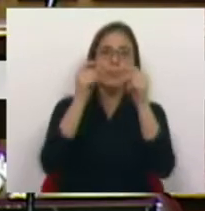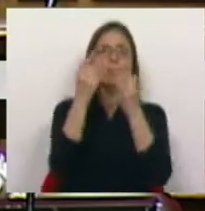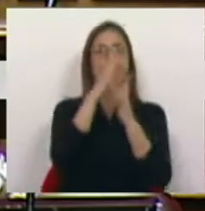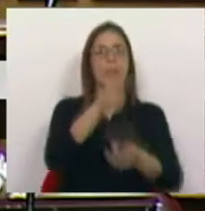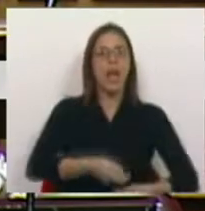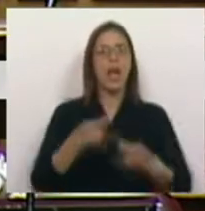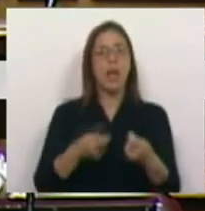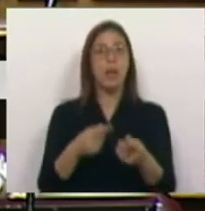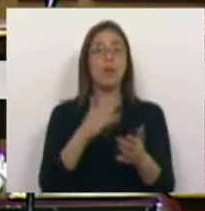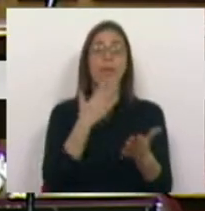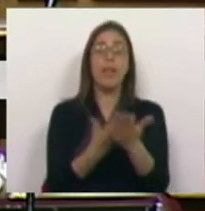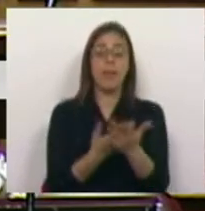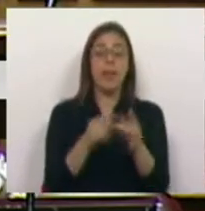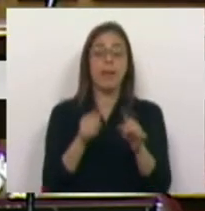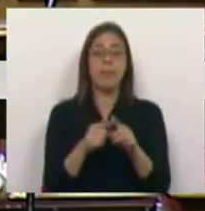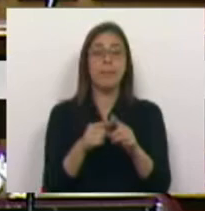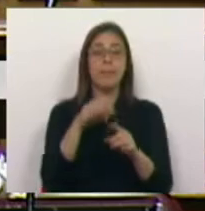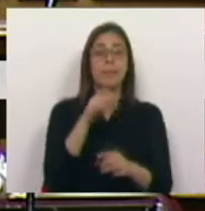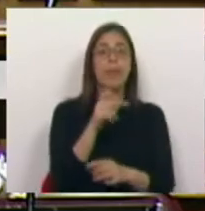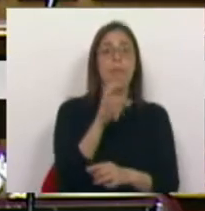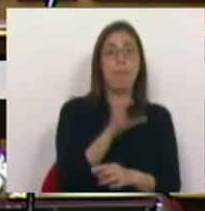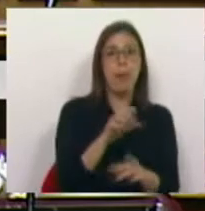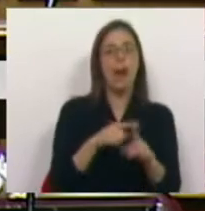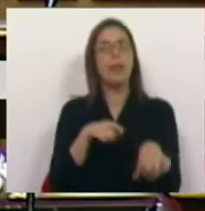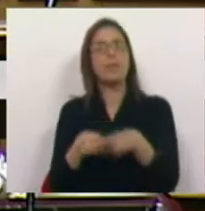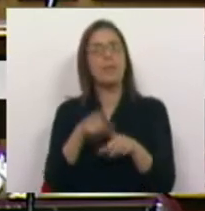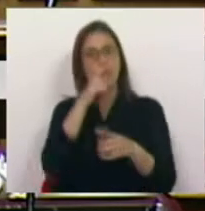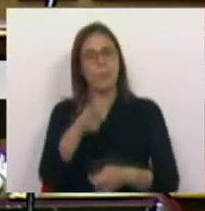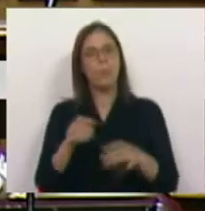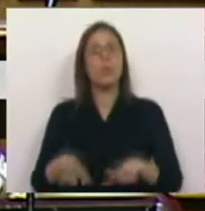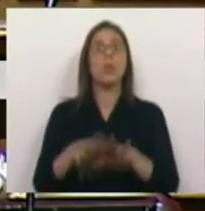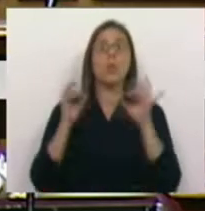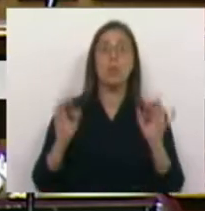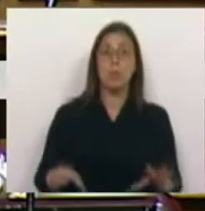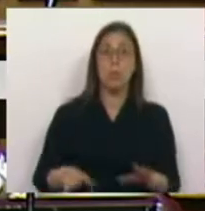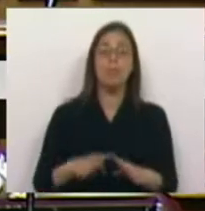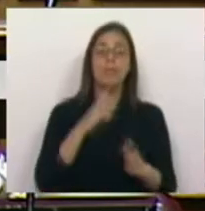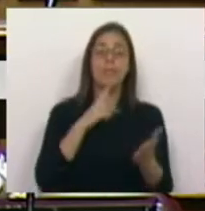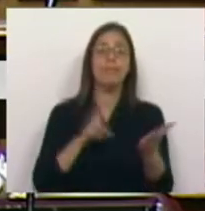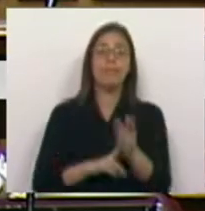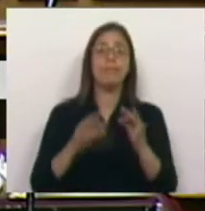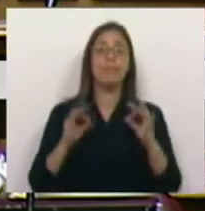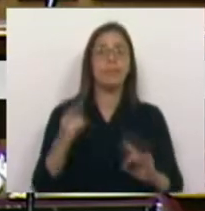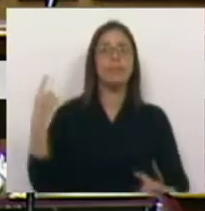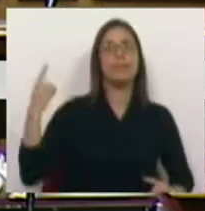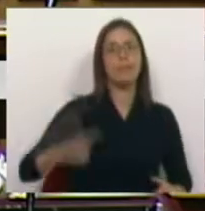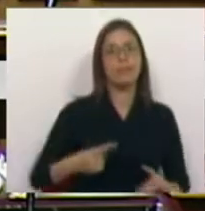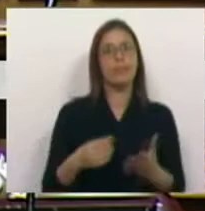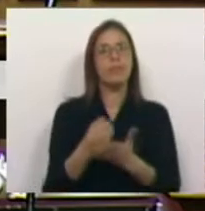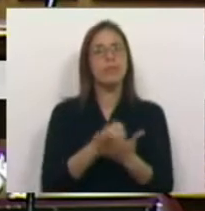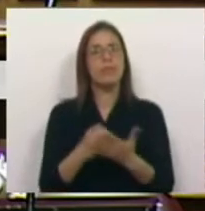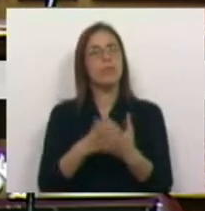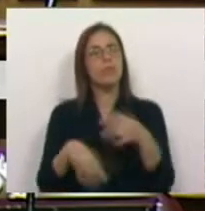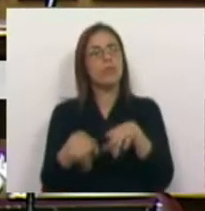têm sido impulsionadas por esta PAC, por esta Política Agrícola Comum, que de facto impõe uma ausência